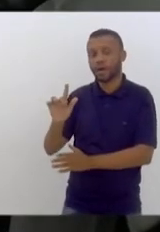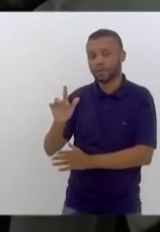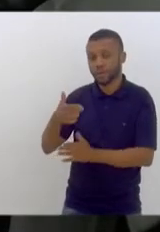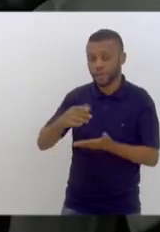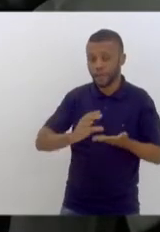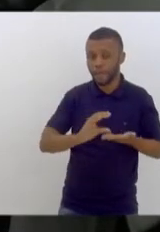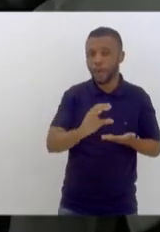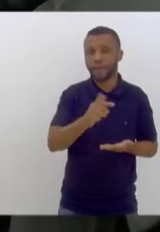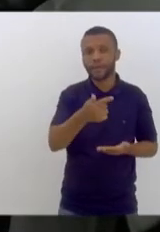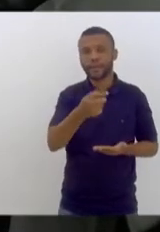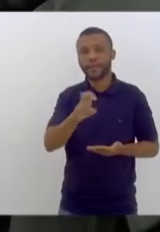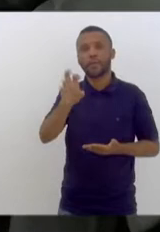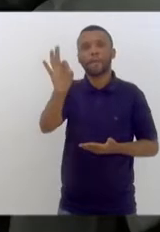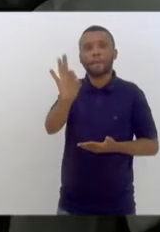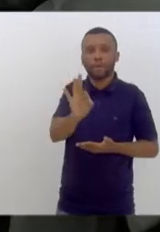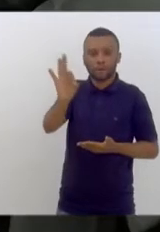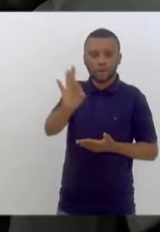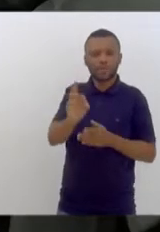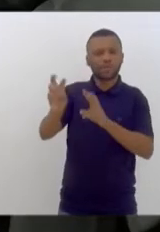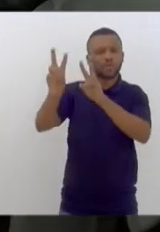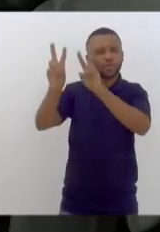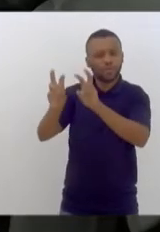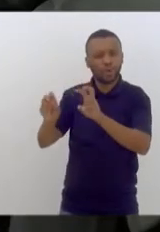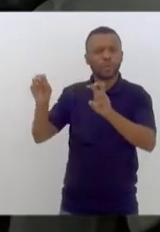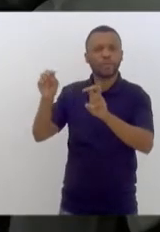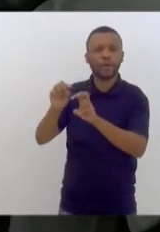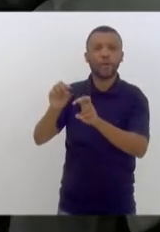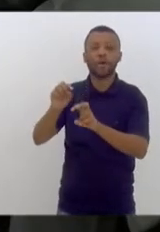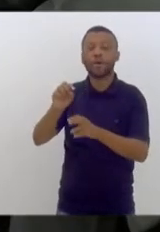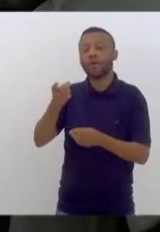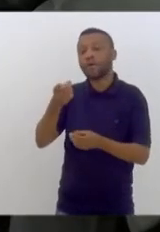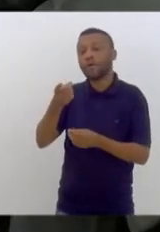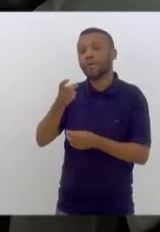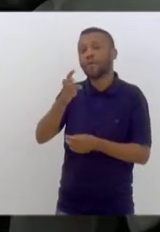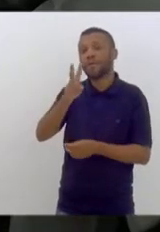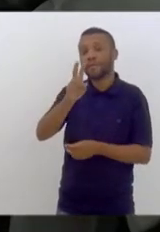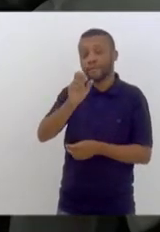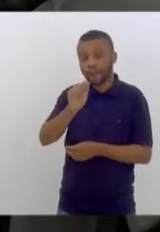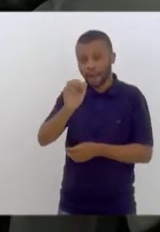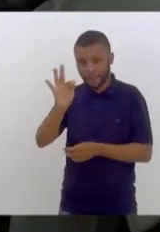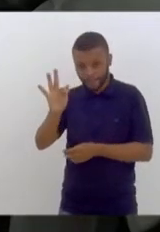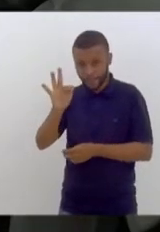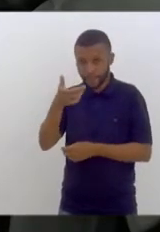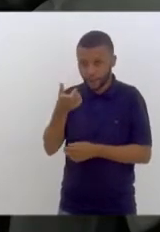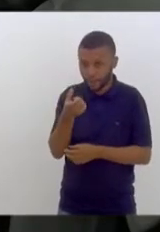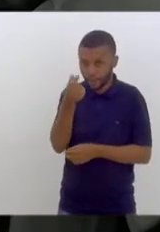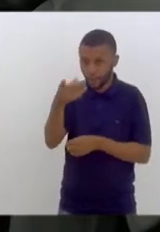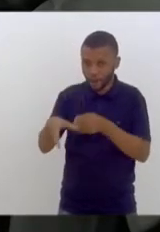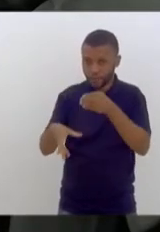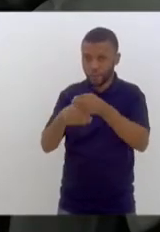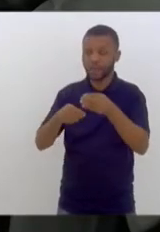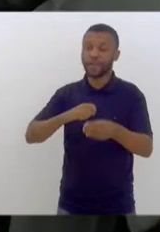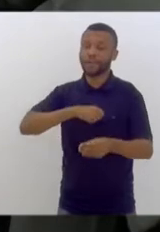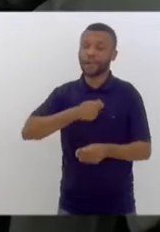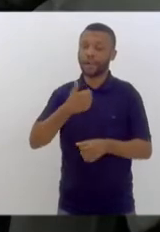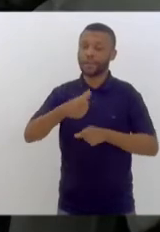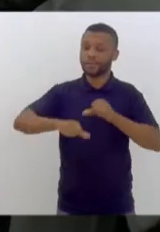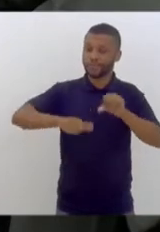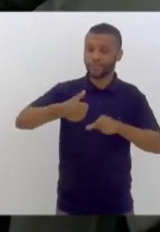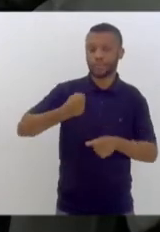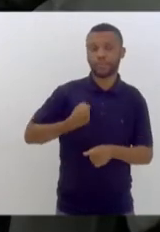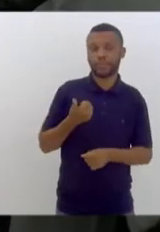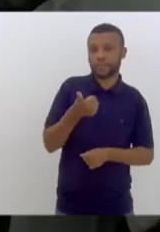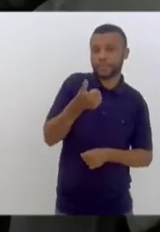65% em relação ao VAF, né, o valor adicionado fiscal, que são elas: a modificativa número 10, a modificativa número